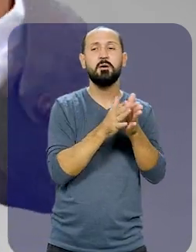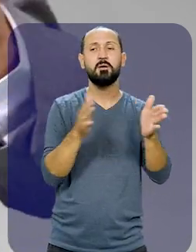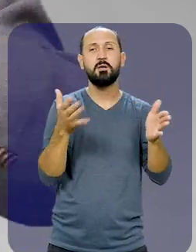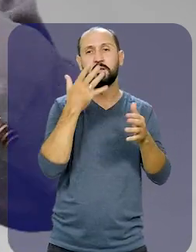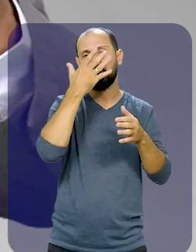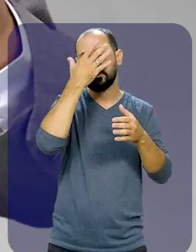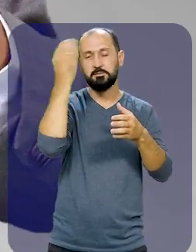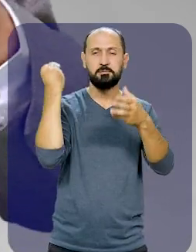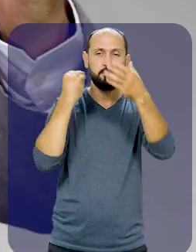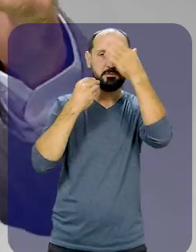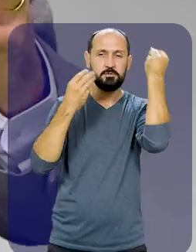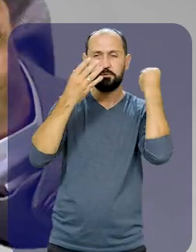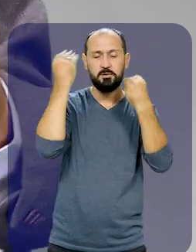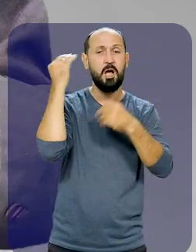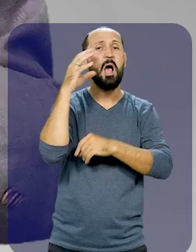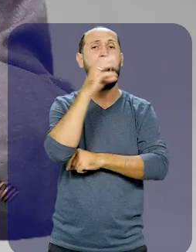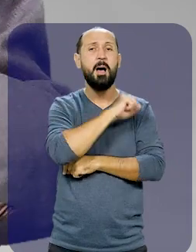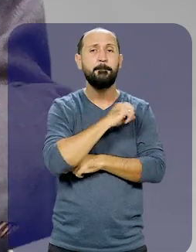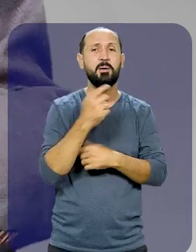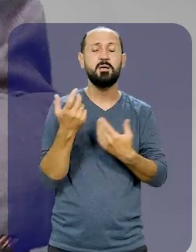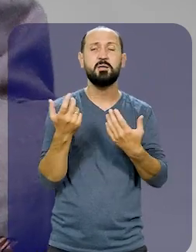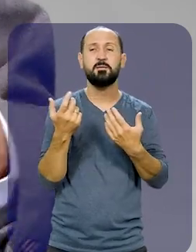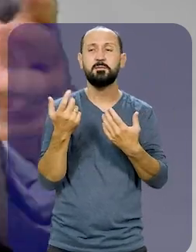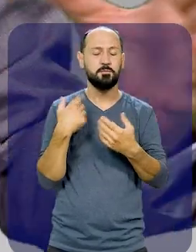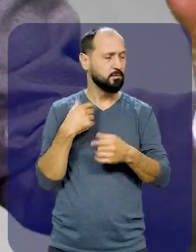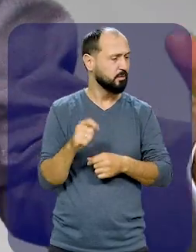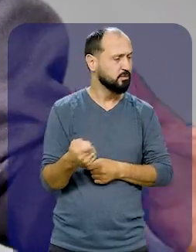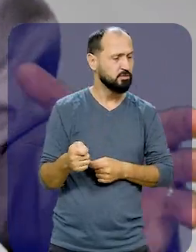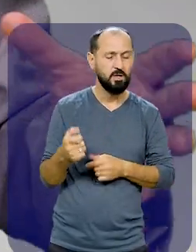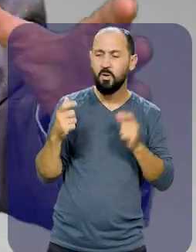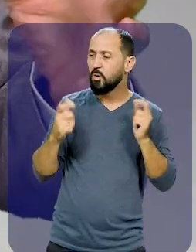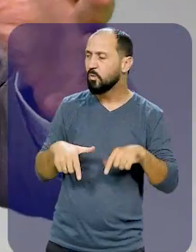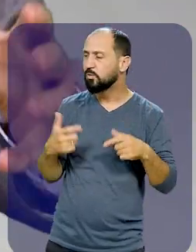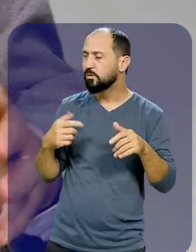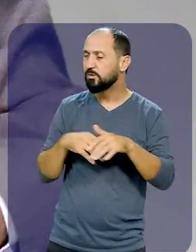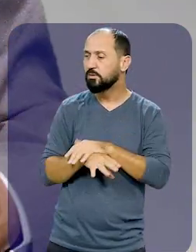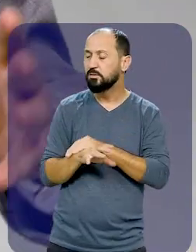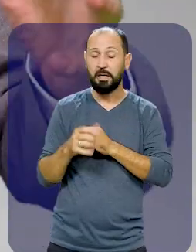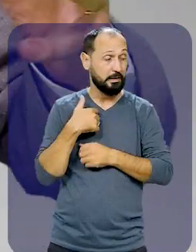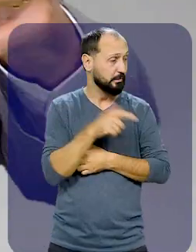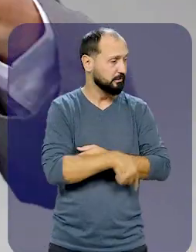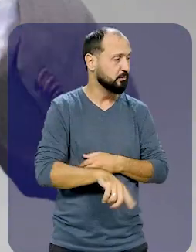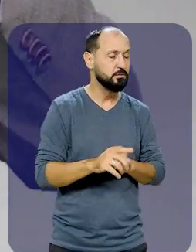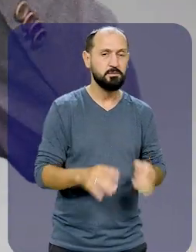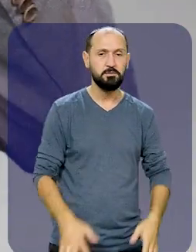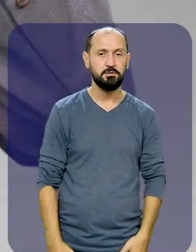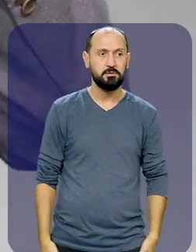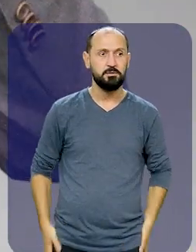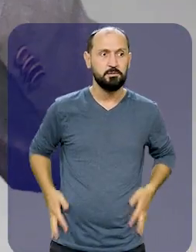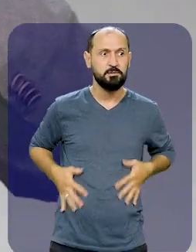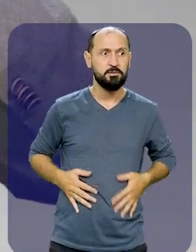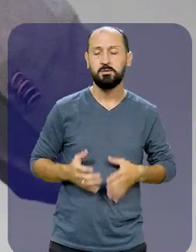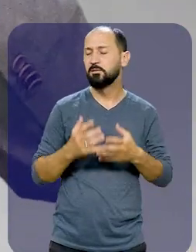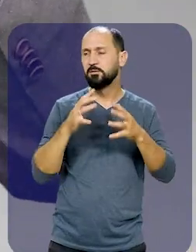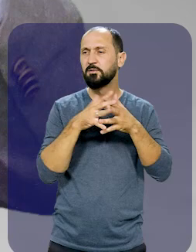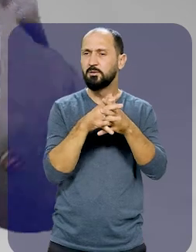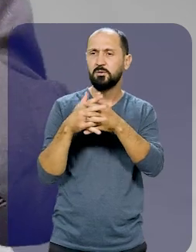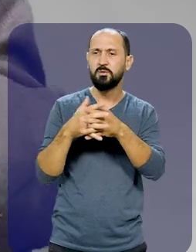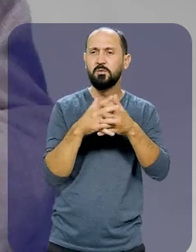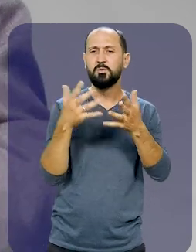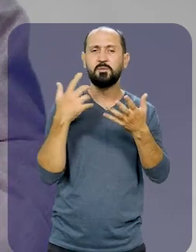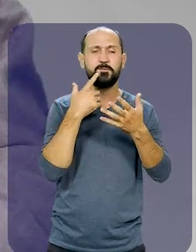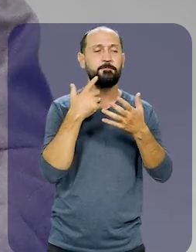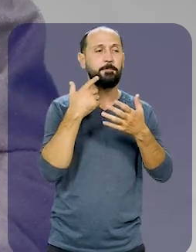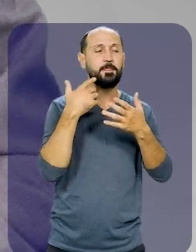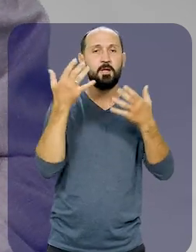de esquecimento breves. Esqueci a chave do carro onde eu pus, está aqui. E você fica confuso com falta